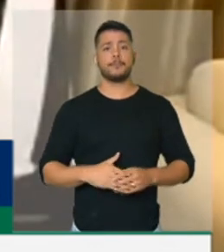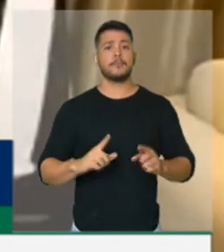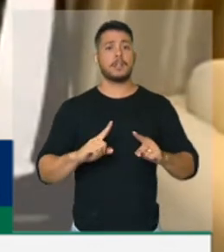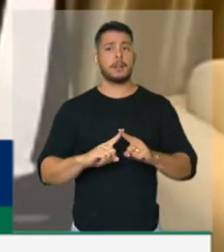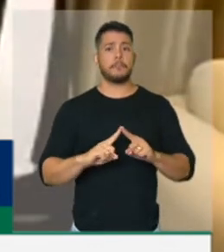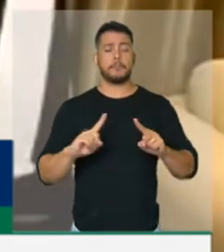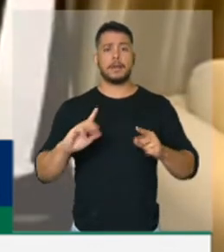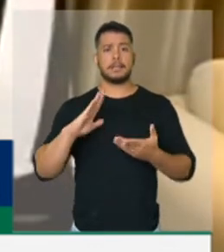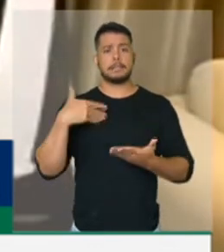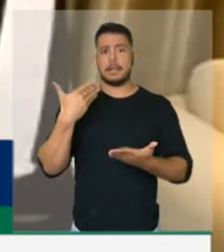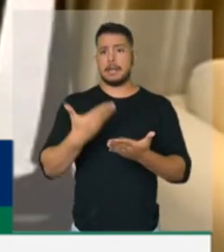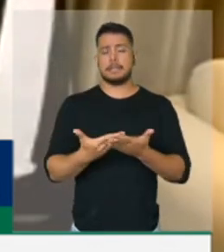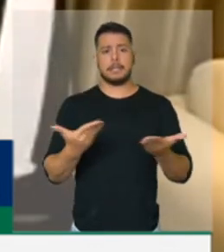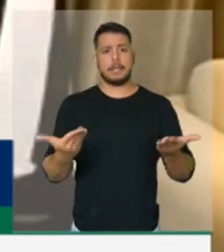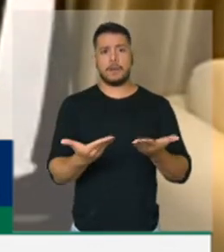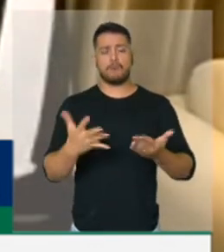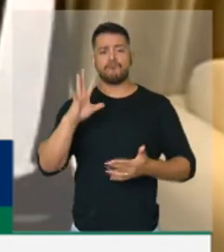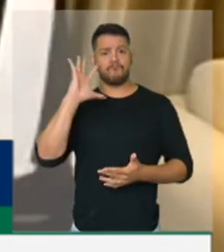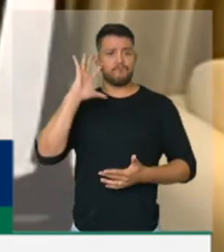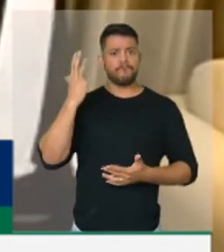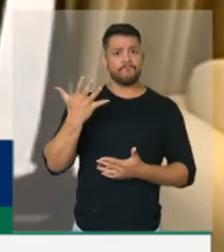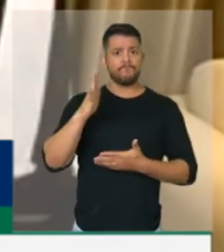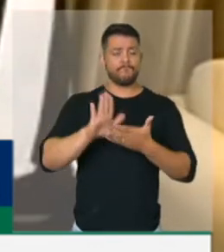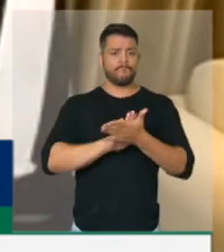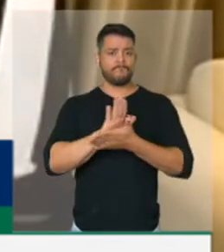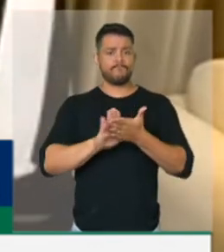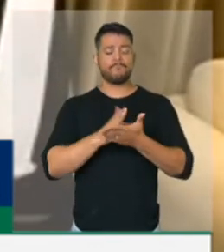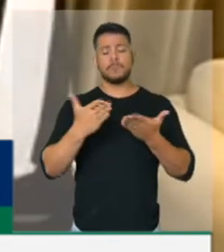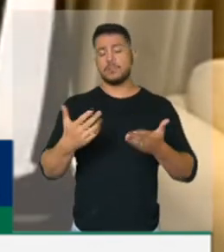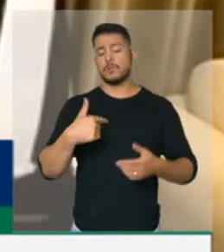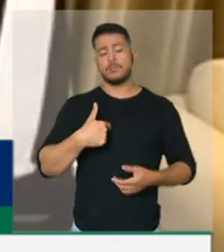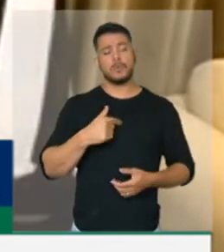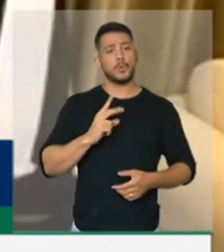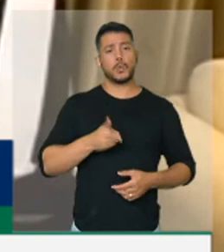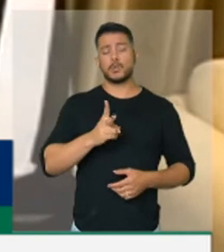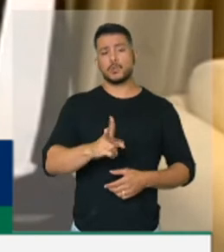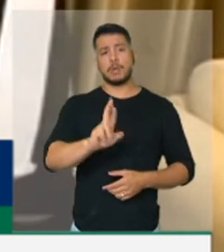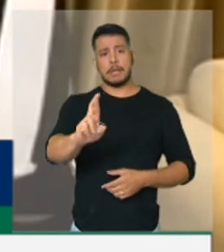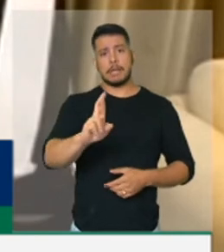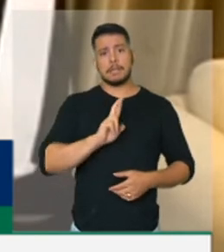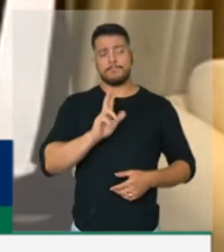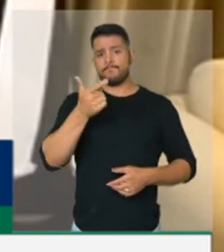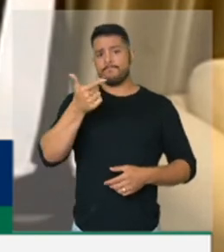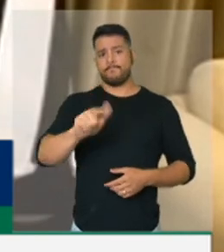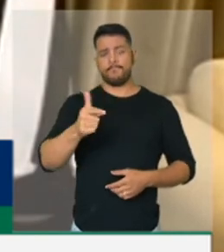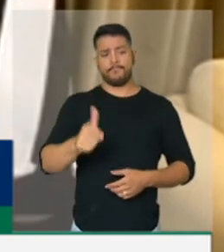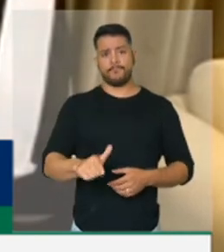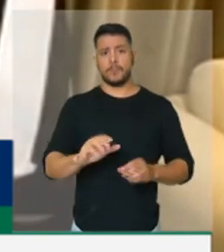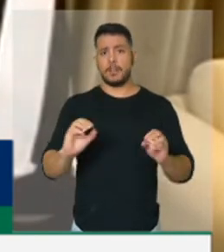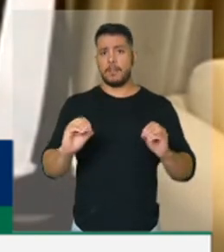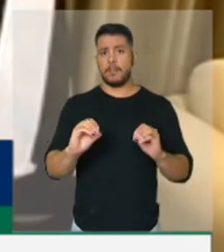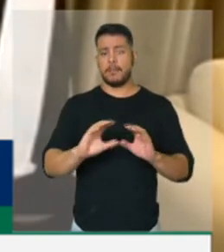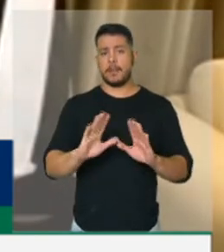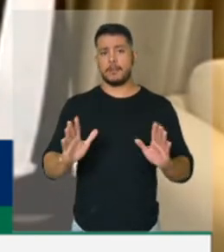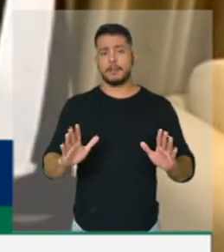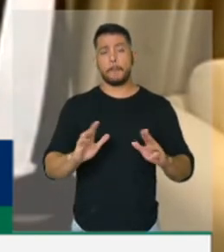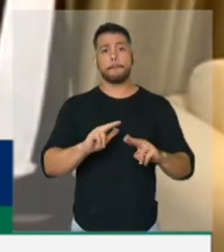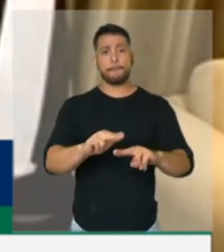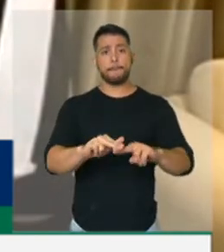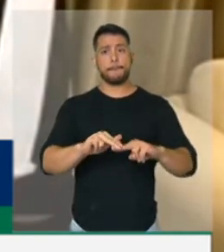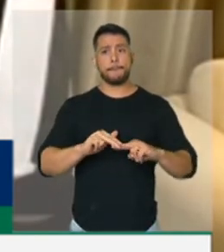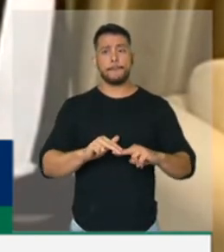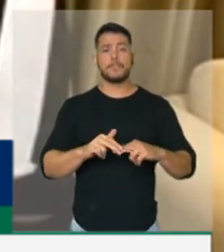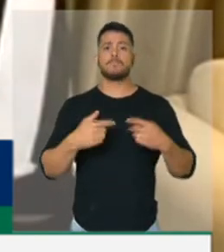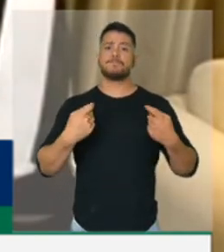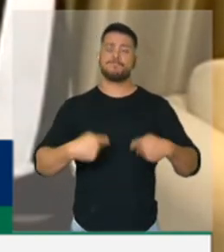presente data, nenhuma solução foi dada ao impasse e continuo sem qualquer resposta por parte da Comissão de Seguridade Social e Família. Desta forma, me vejo